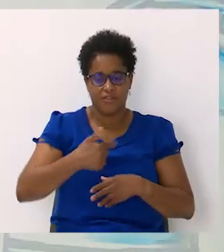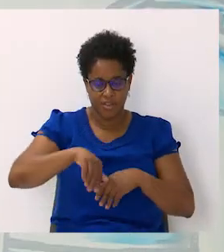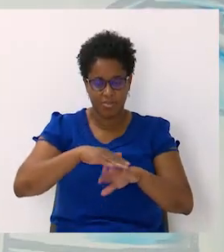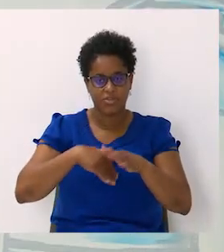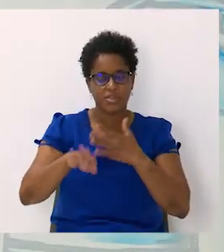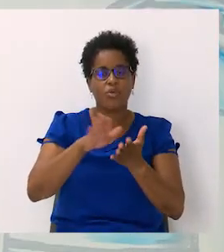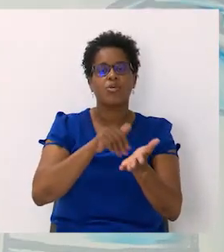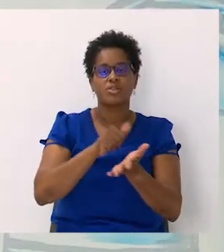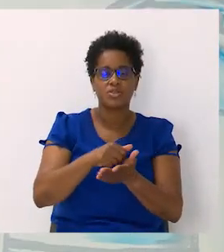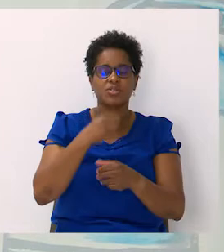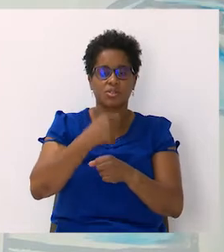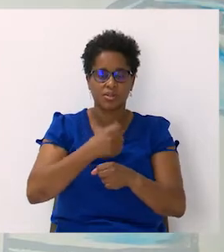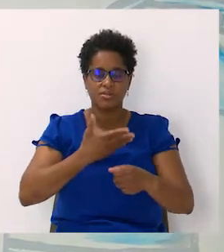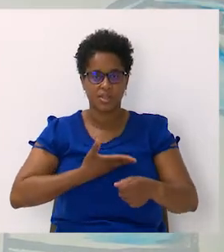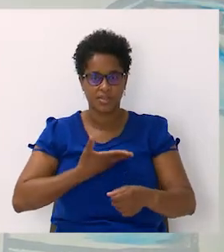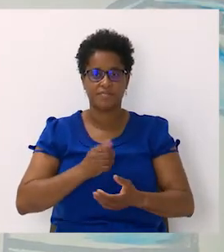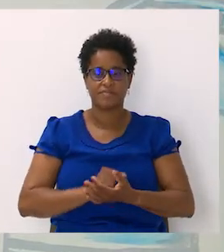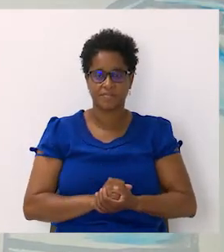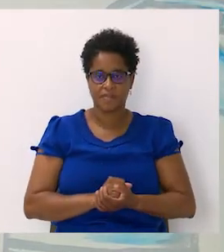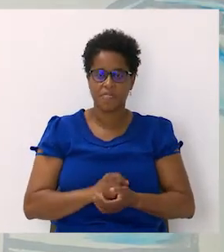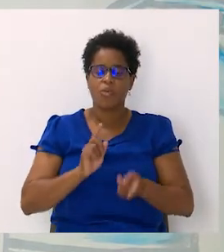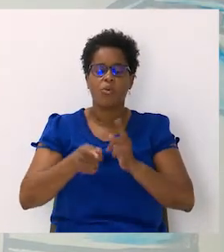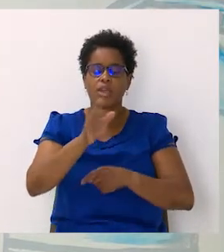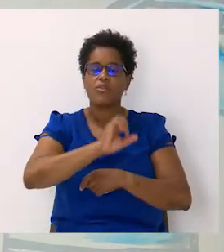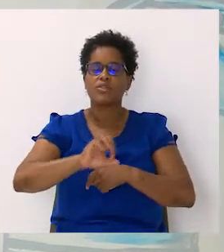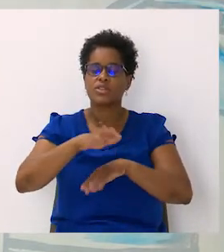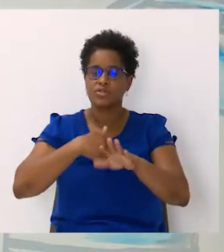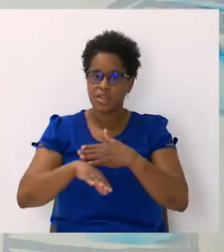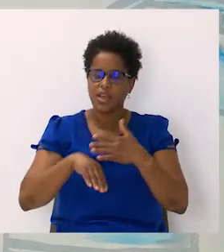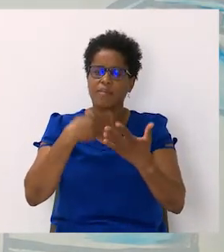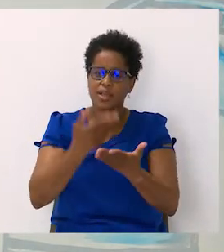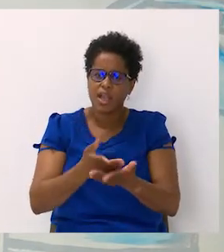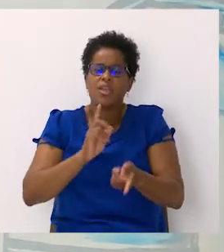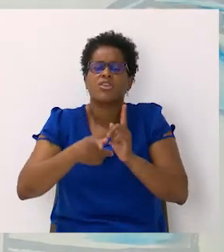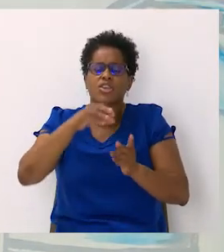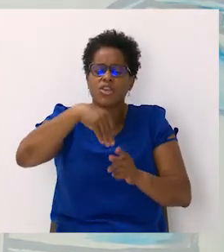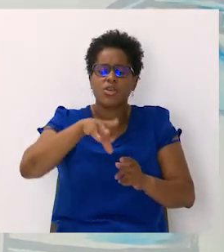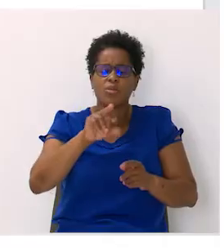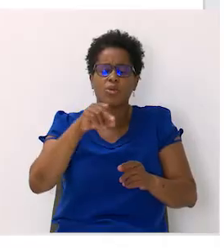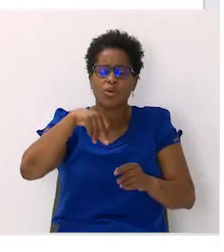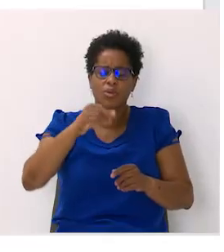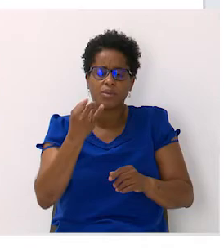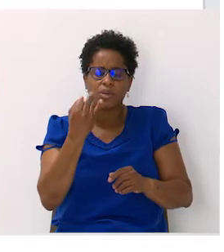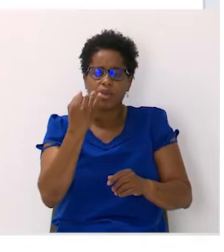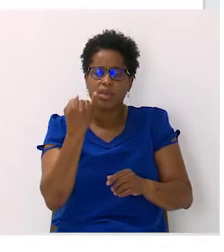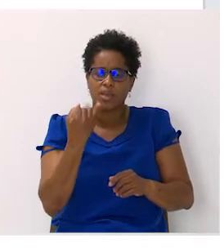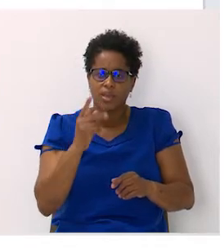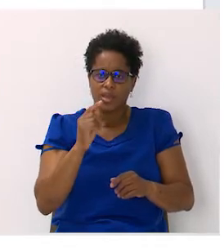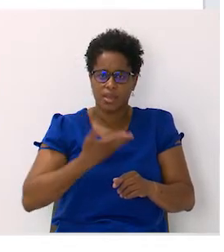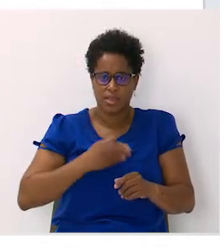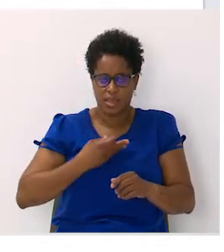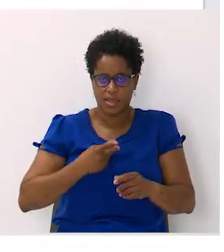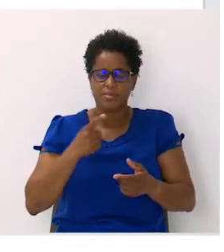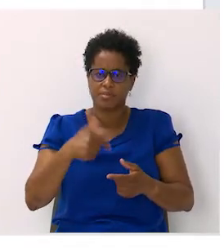Bem, vamos fazer a correção no exercício D. O que é que vocês fizeram? Aplicaram que propriedade? Bem, temos